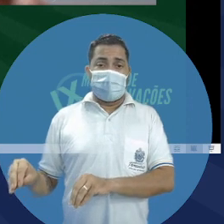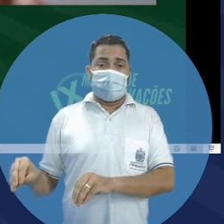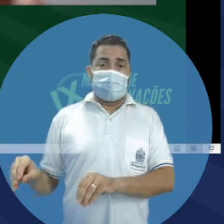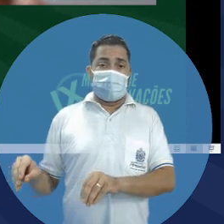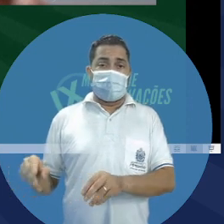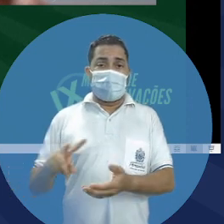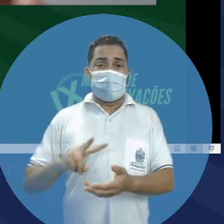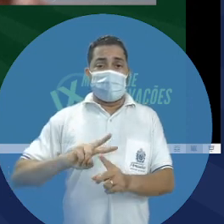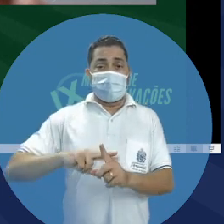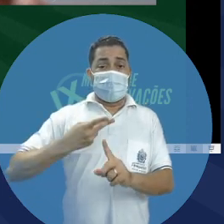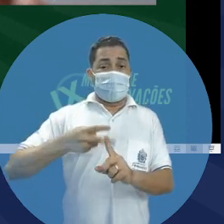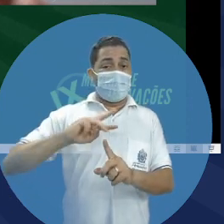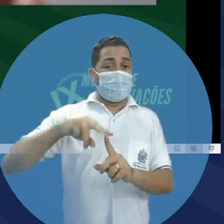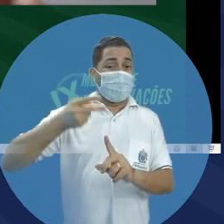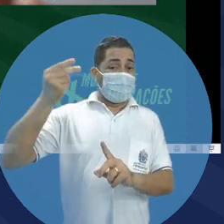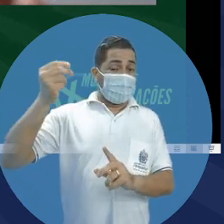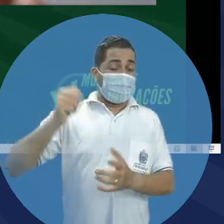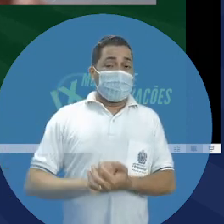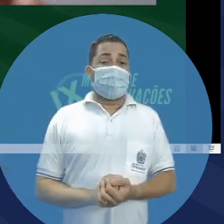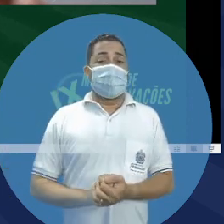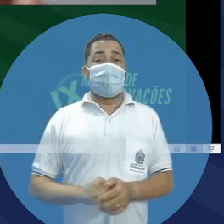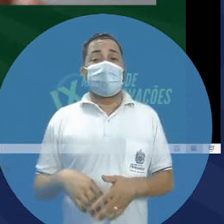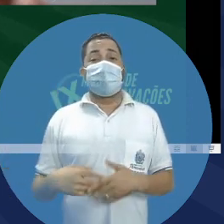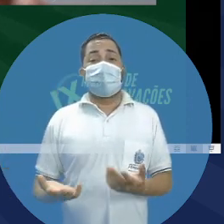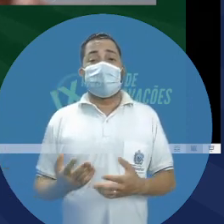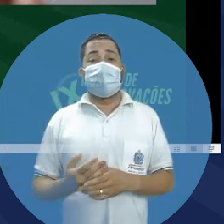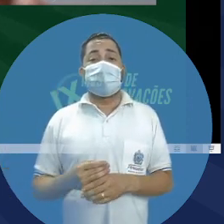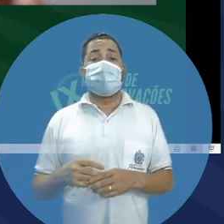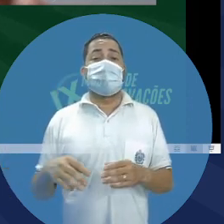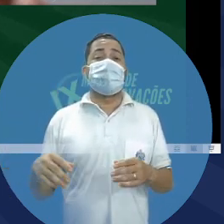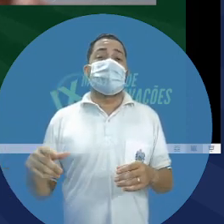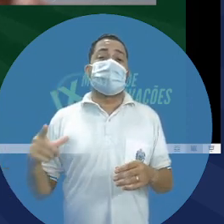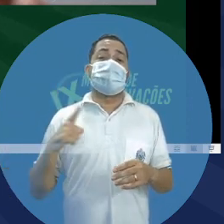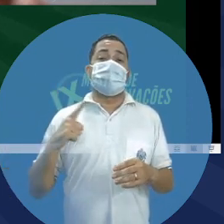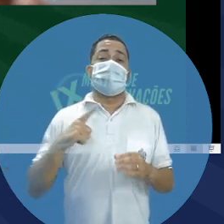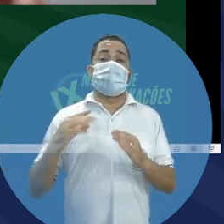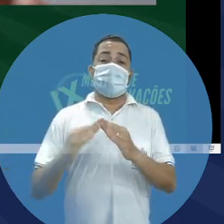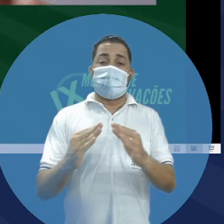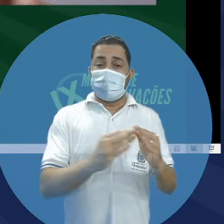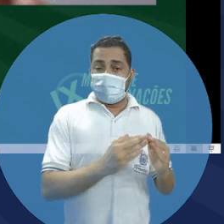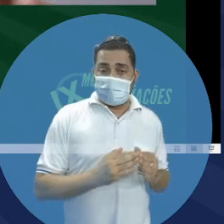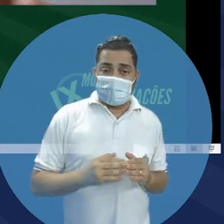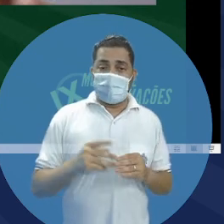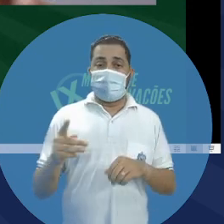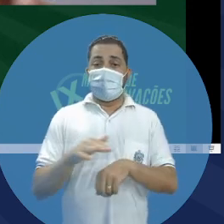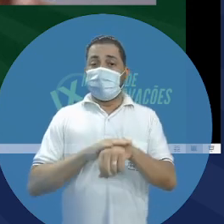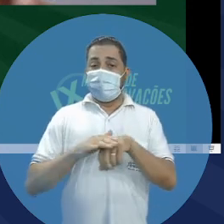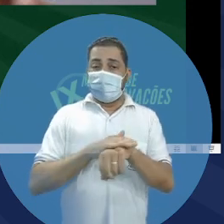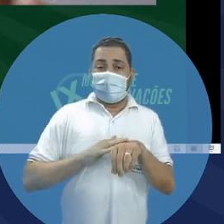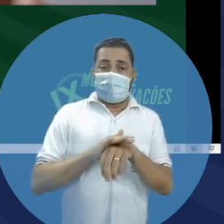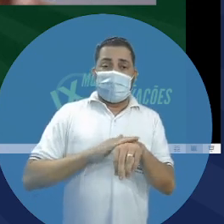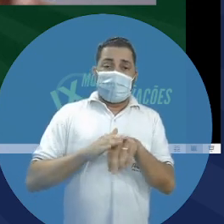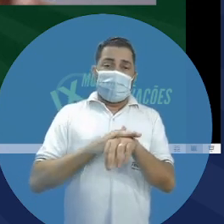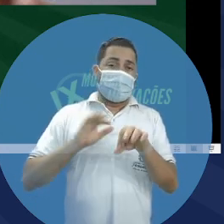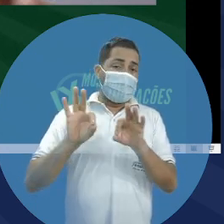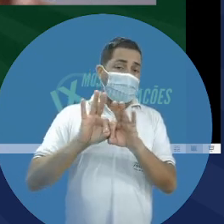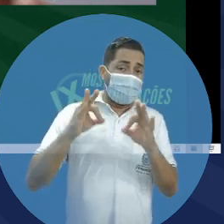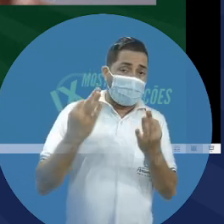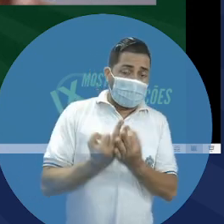multiplicadas para as casas, para o âmbito familiar, e que realmente a gente